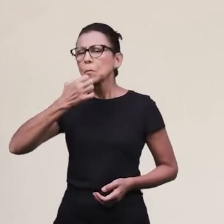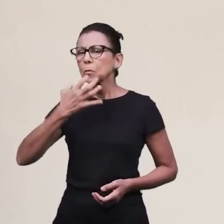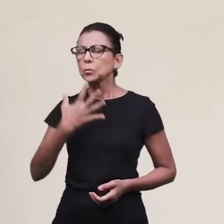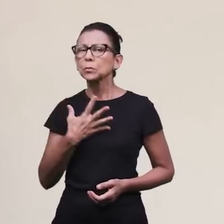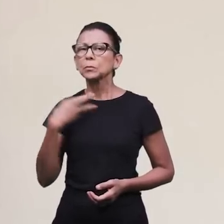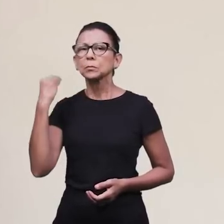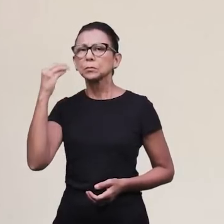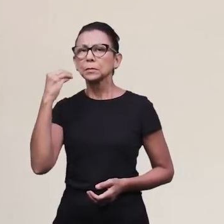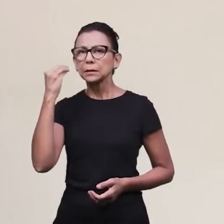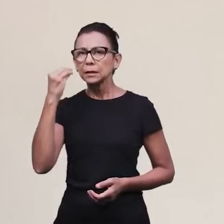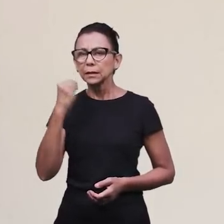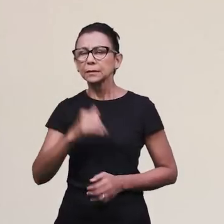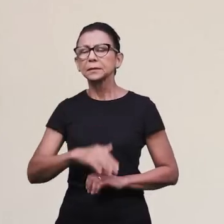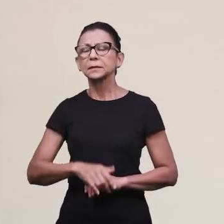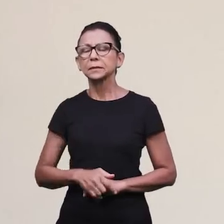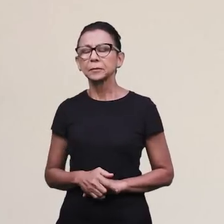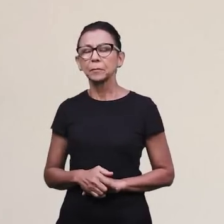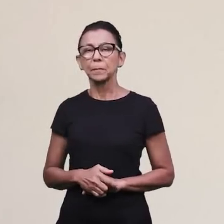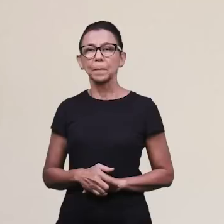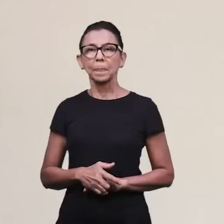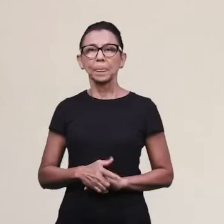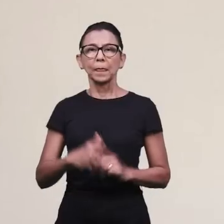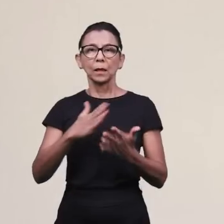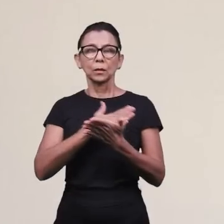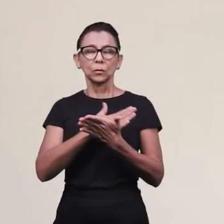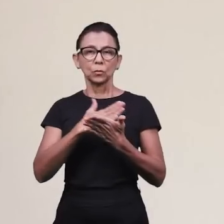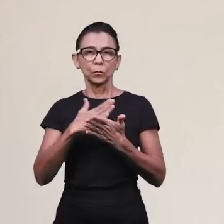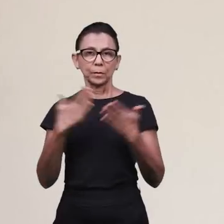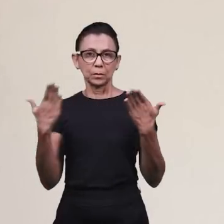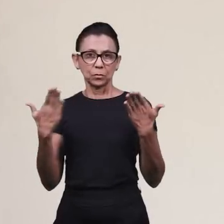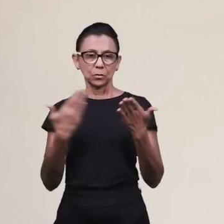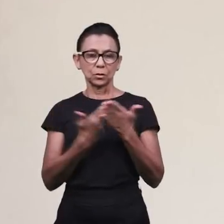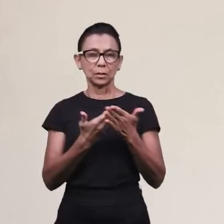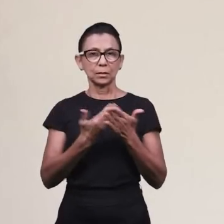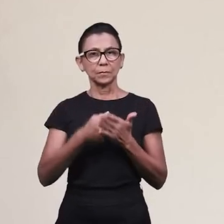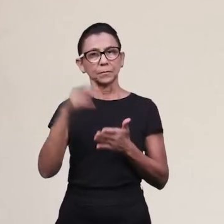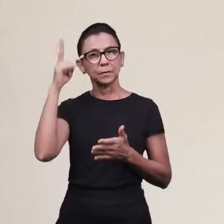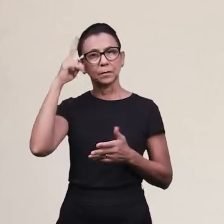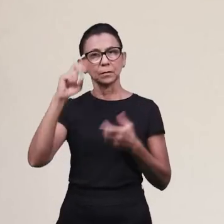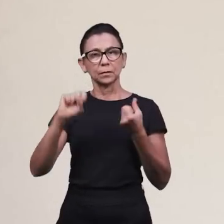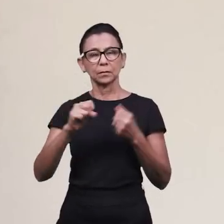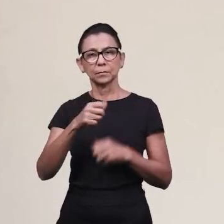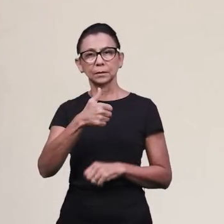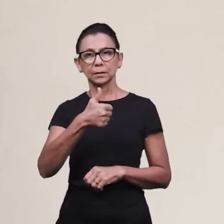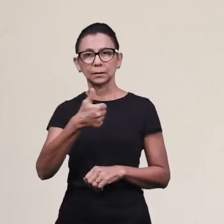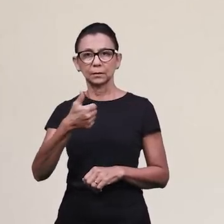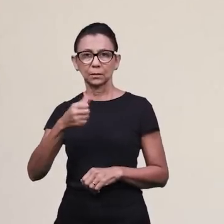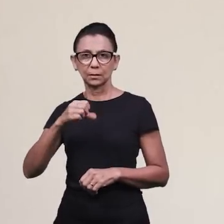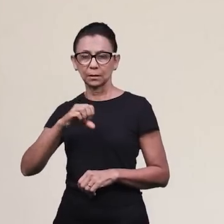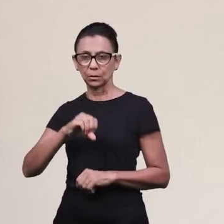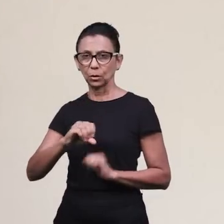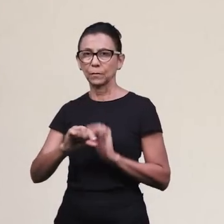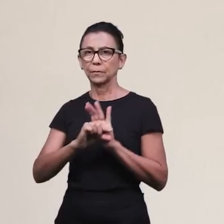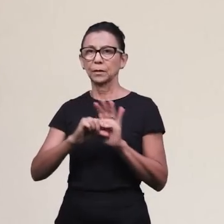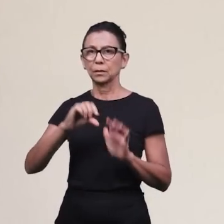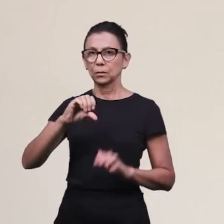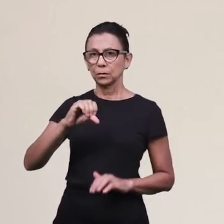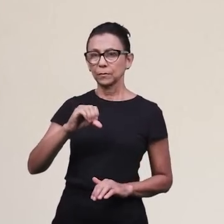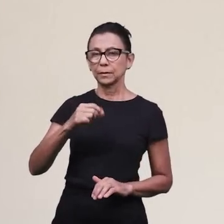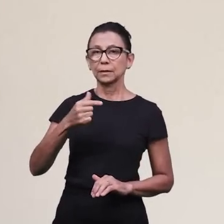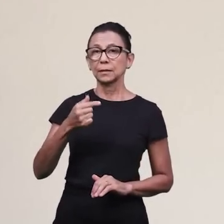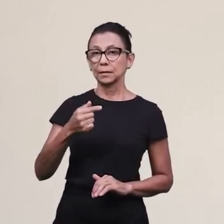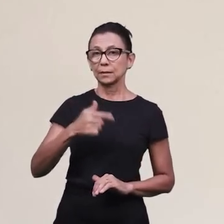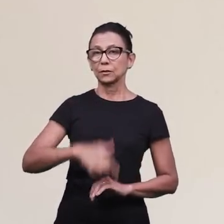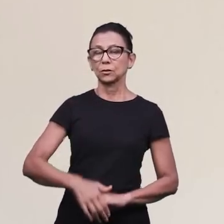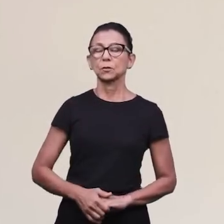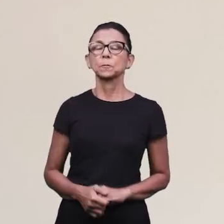irmãos. No início da aula de hoje, nós lembramos o Salmo 119, no verso 97,